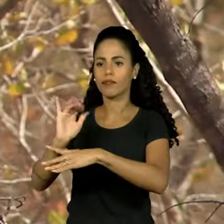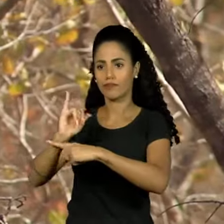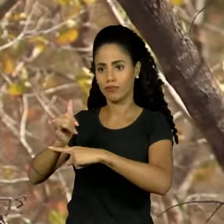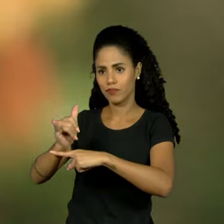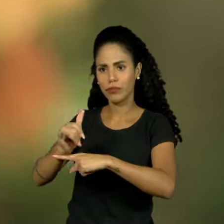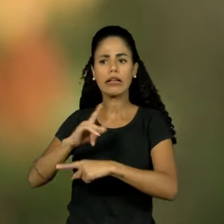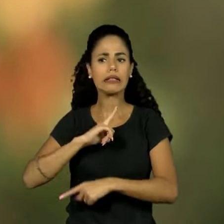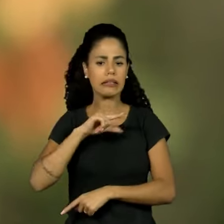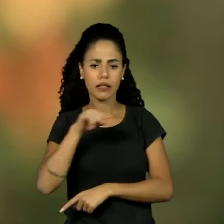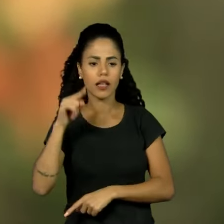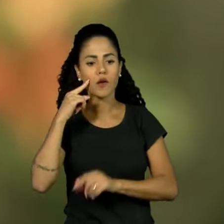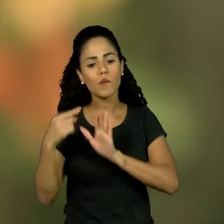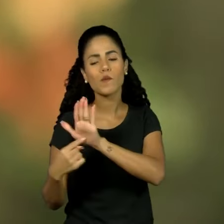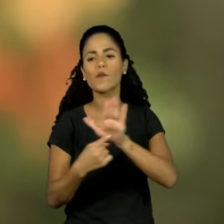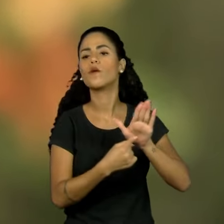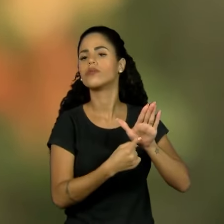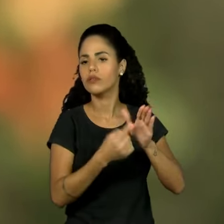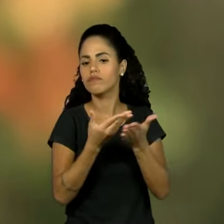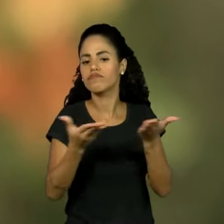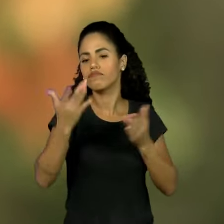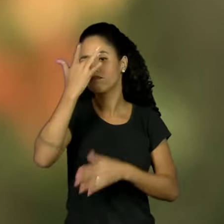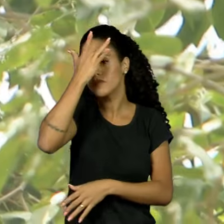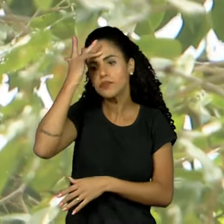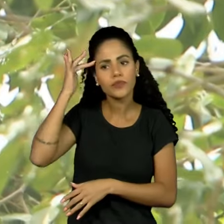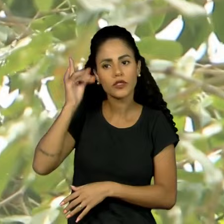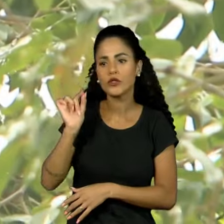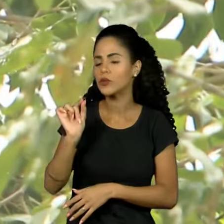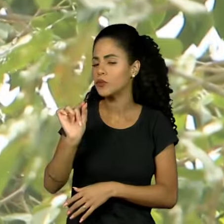produzimos, né, tentando desmistificar